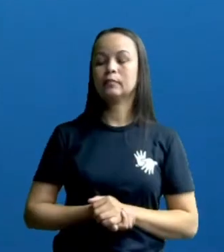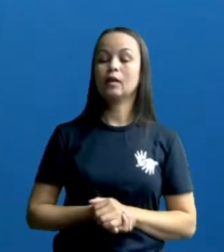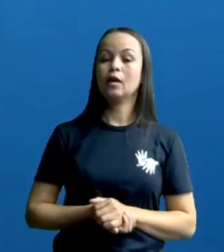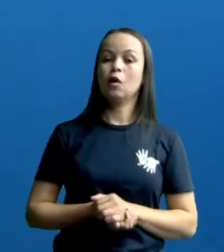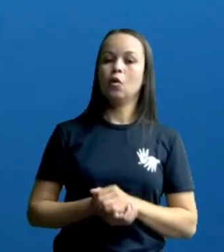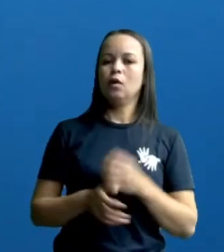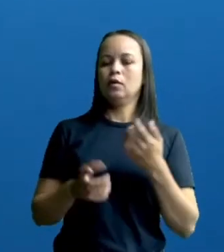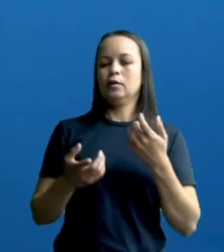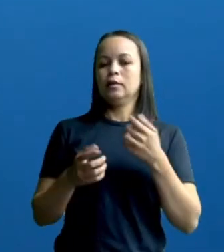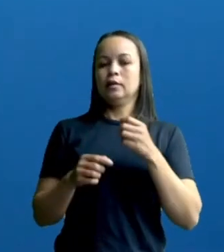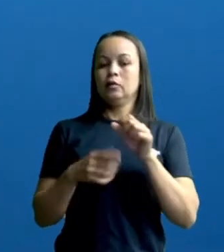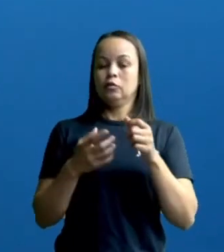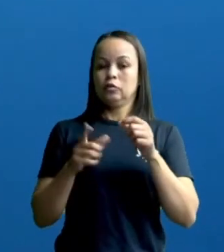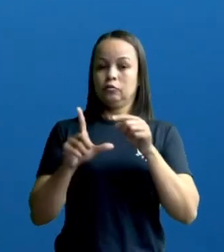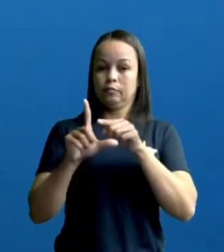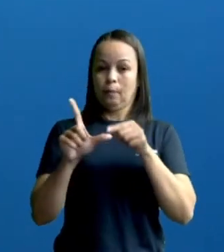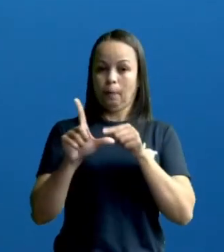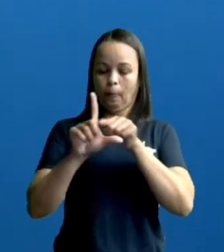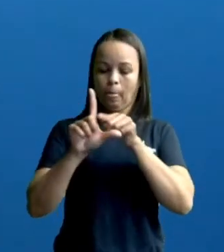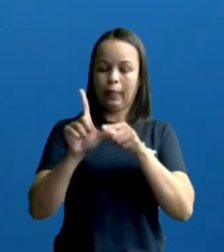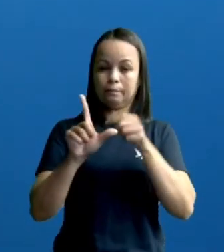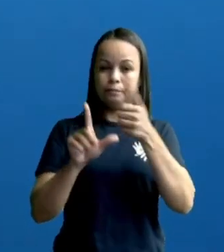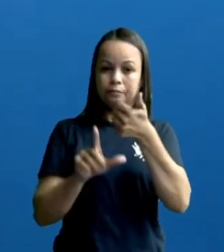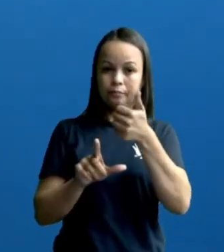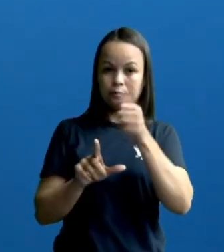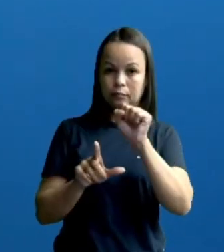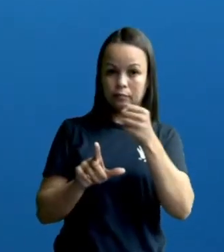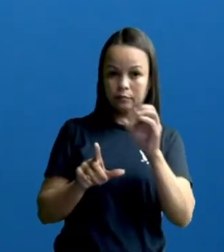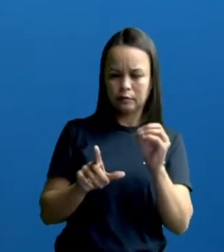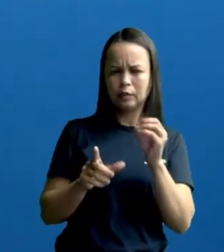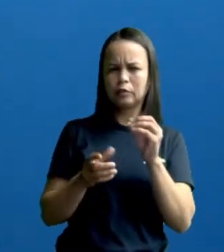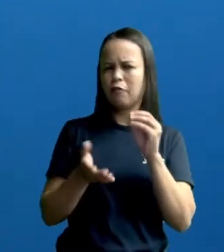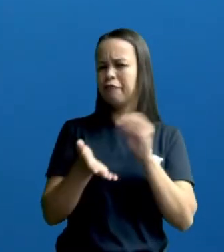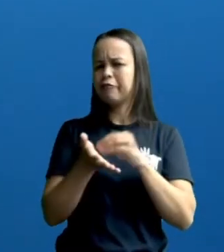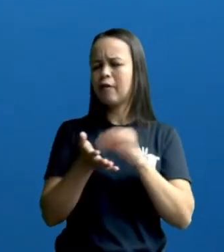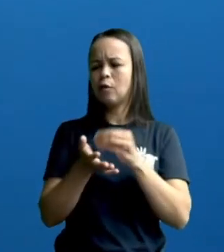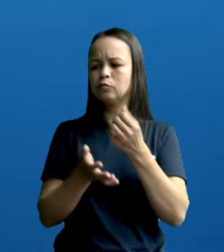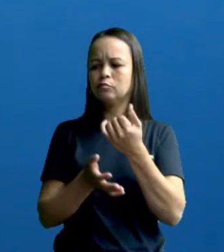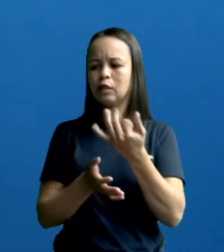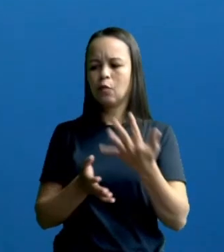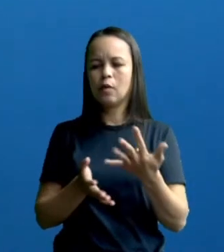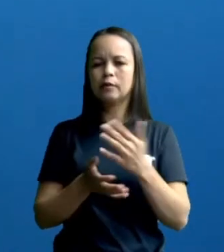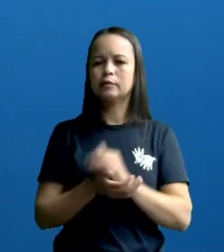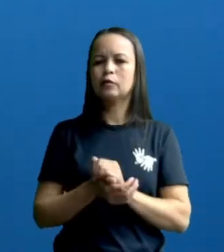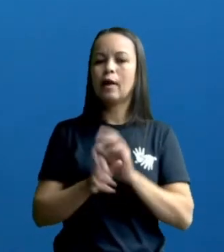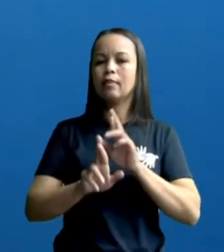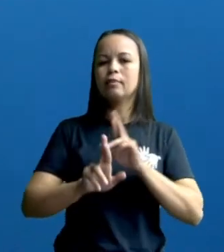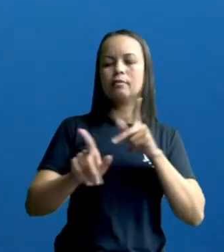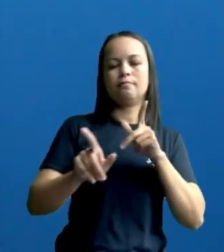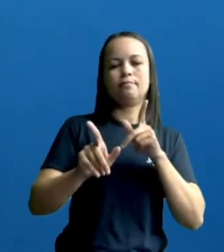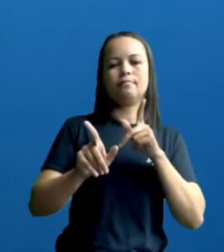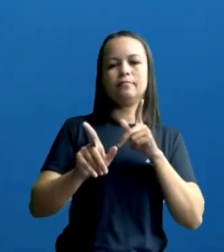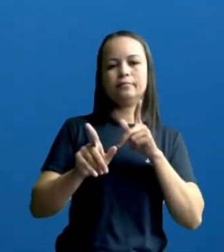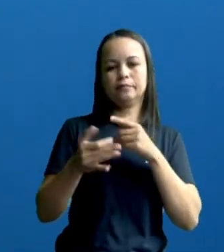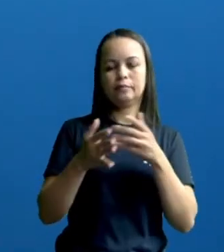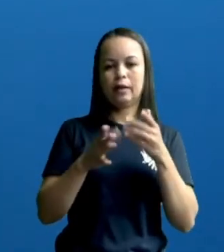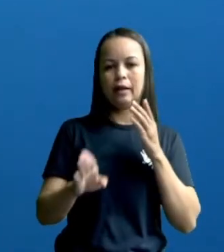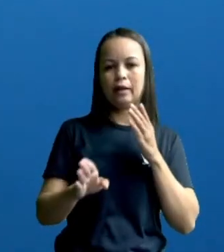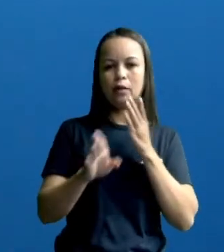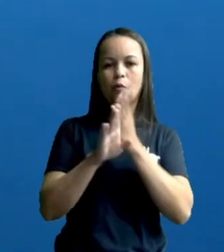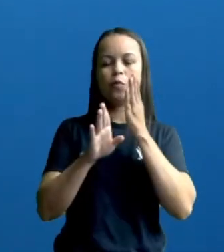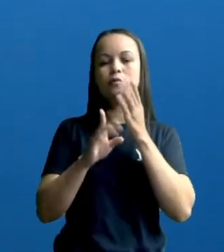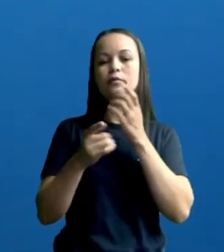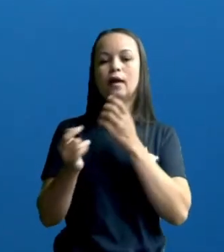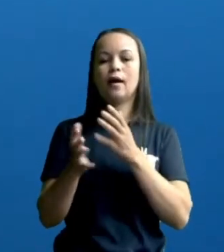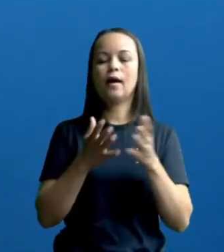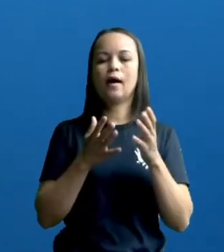80, eu vou juntar esses dois ângulos e vou ver quanto tá faltando, qual é a diferença para chegar